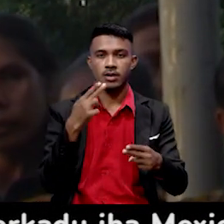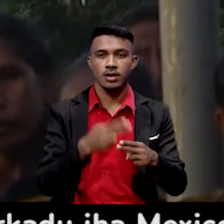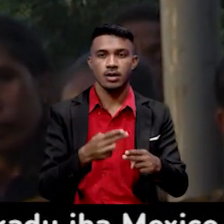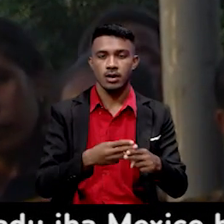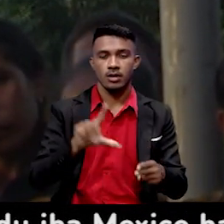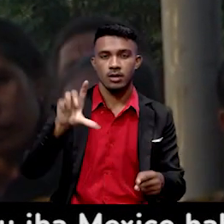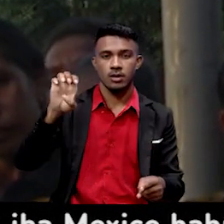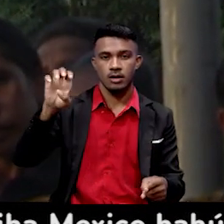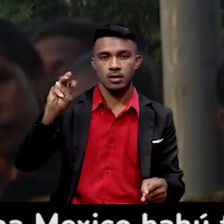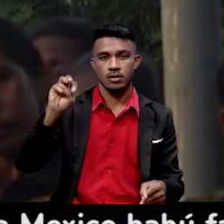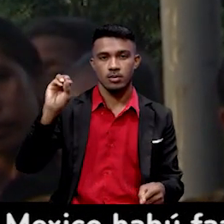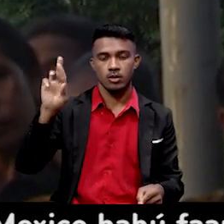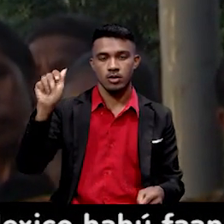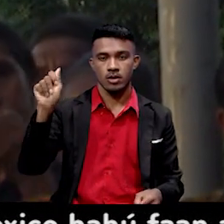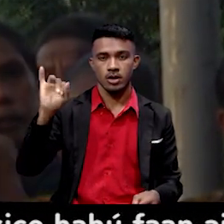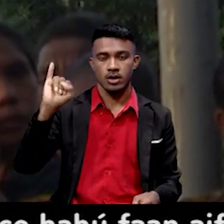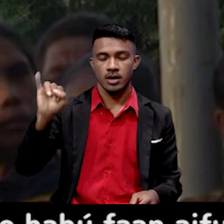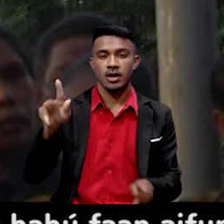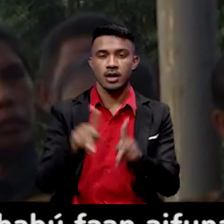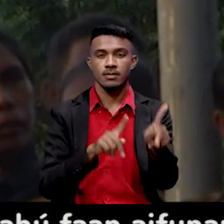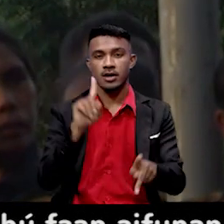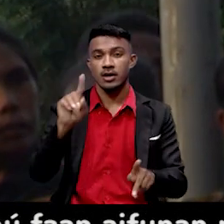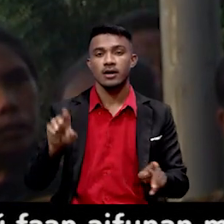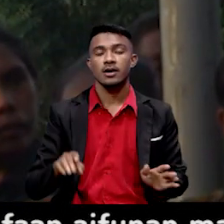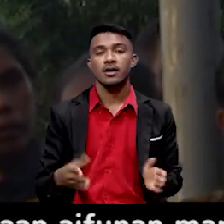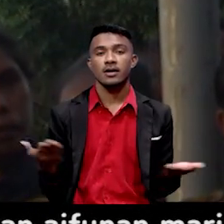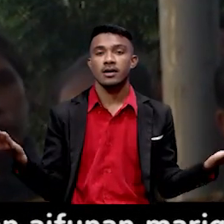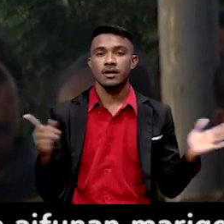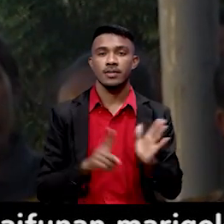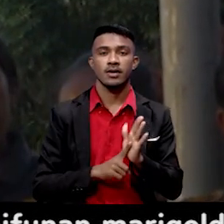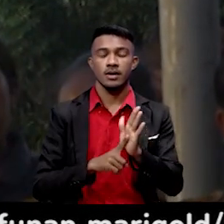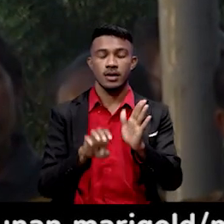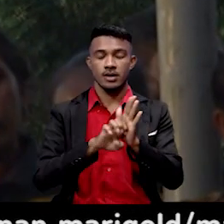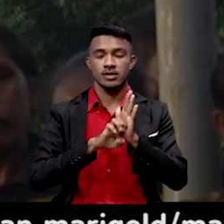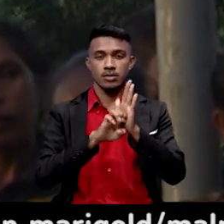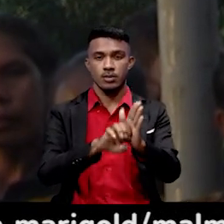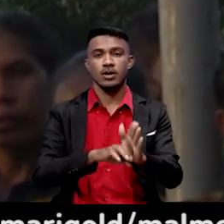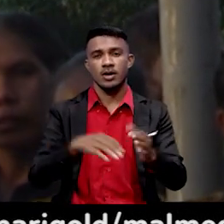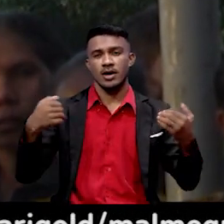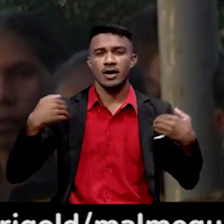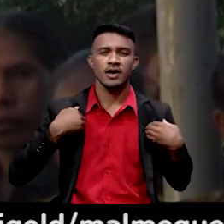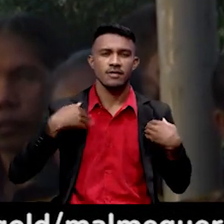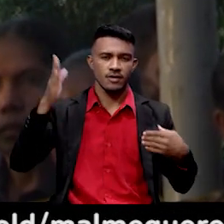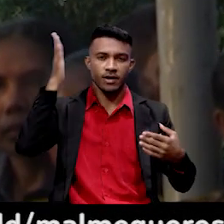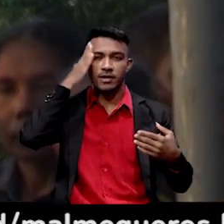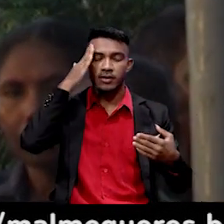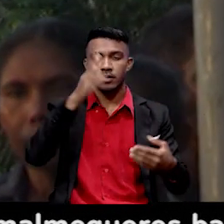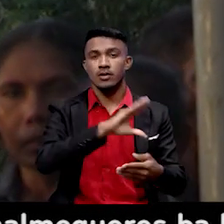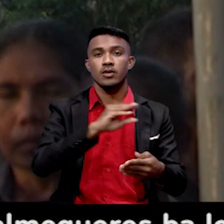emaidanebe exemplar. É mais um bem e a princípio, é mais um bem e